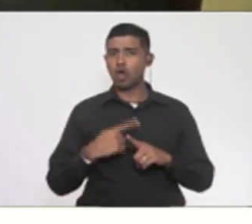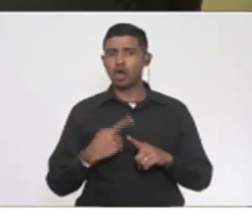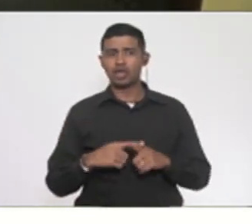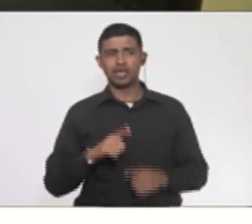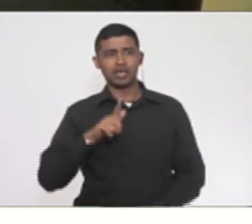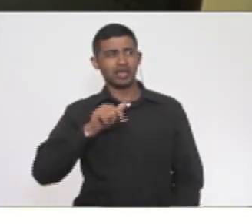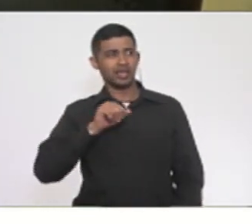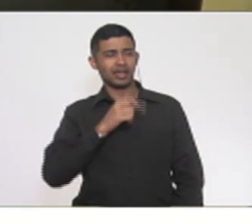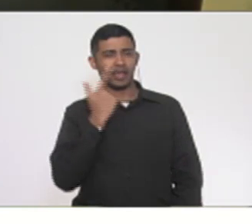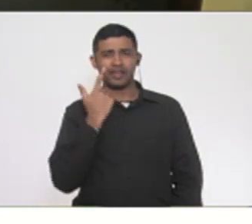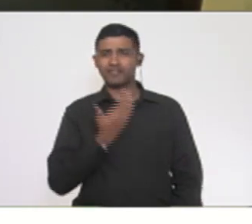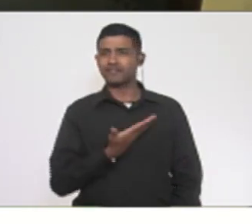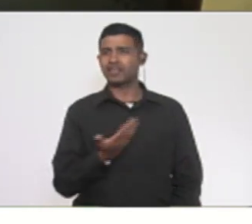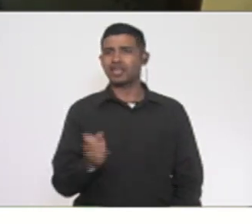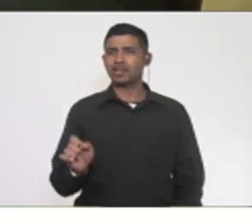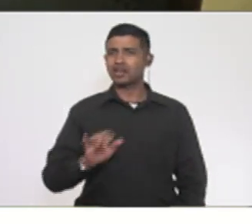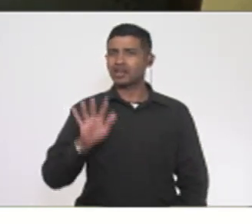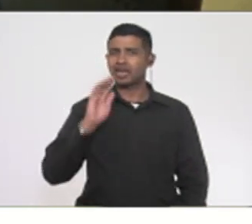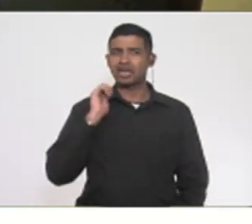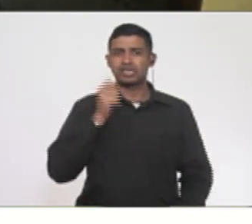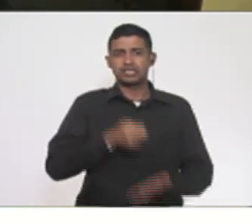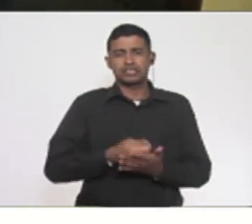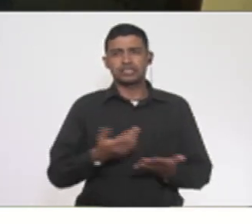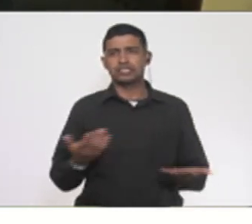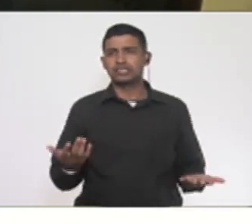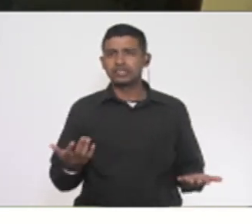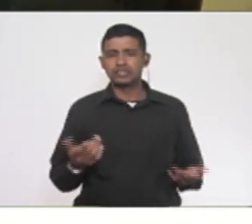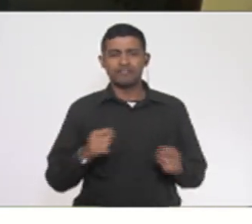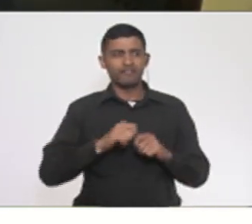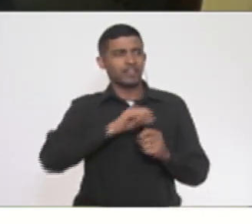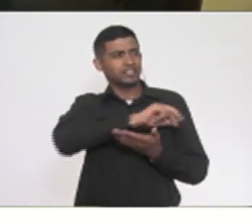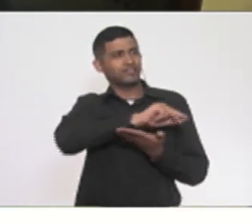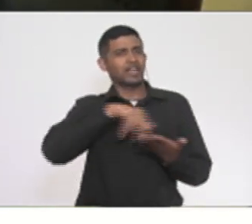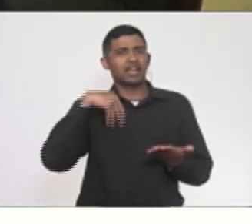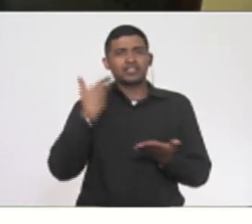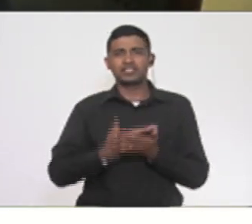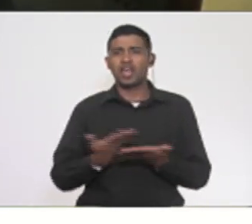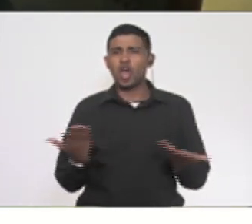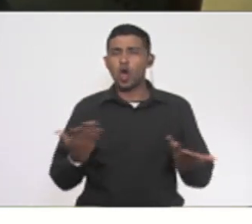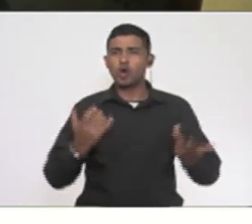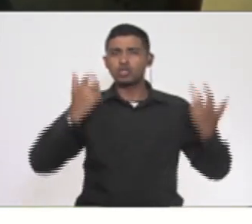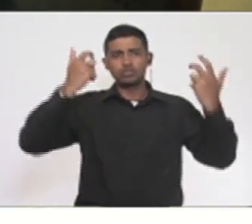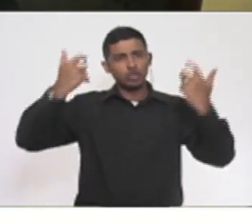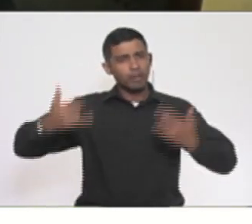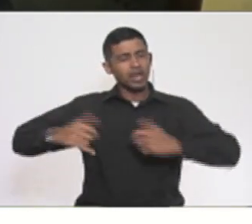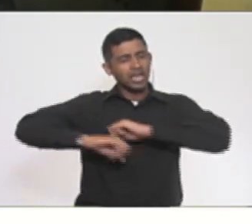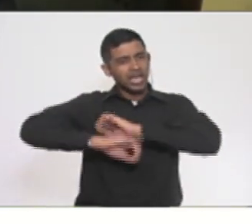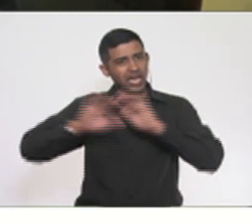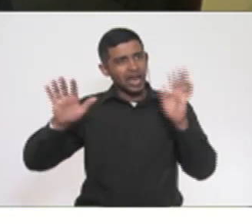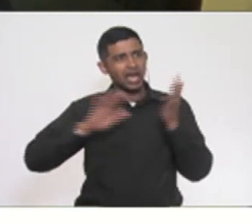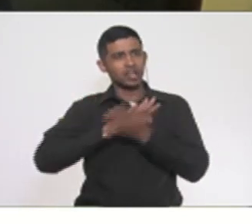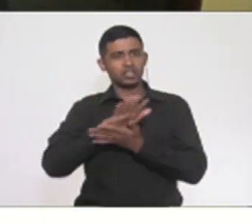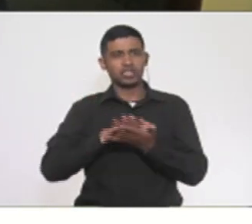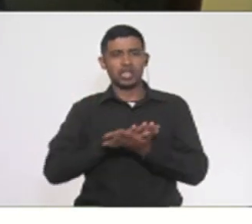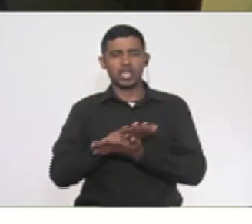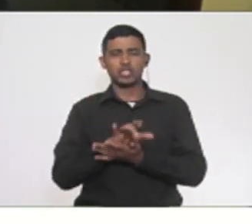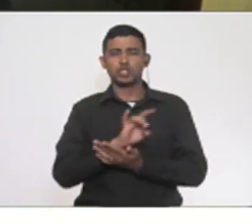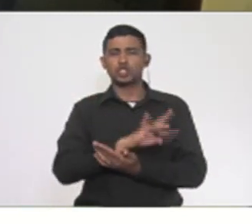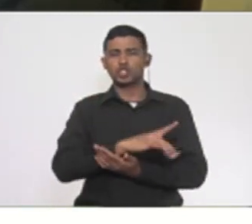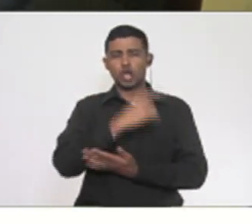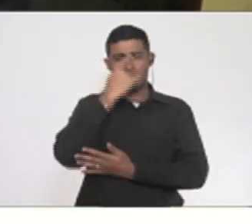que nada que se fale que foi feito até hoje se justifica, a não ser o quê? Proteger o